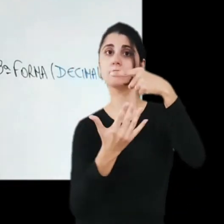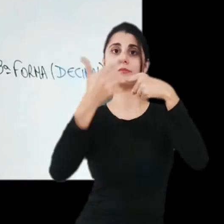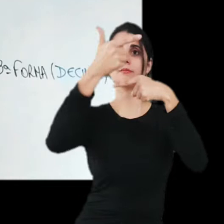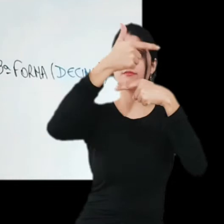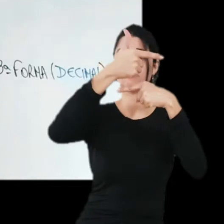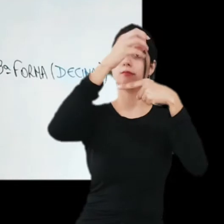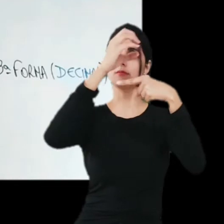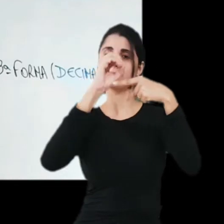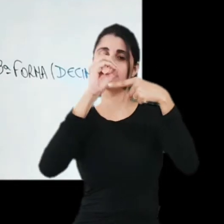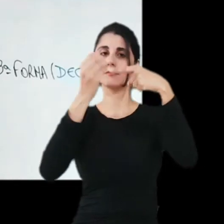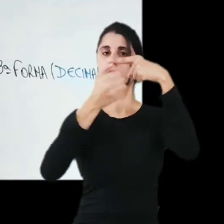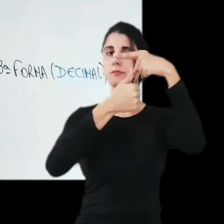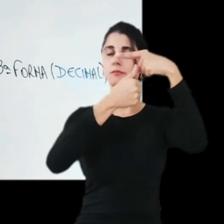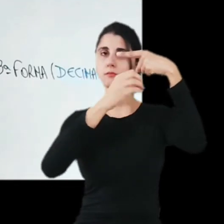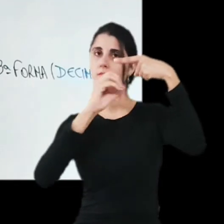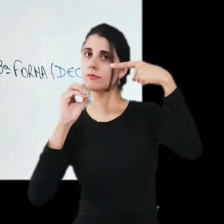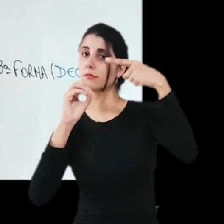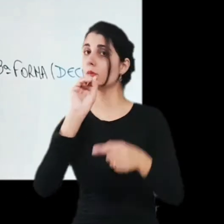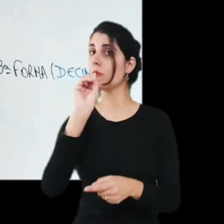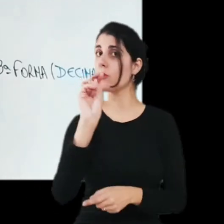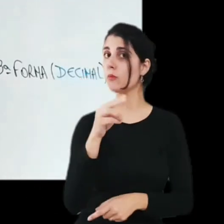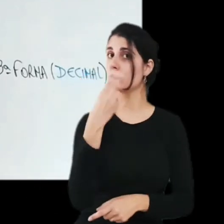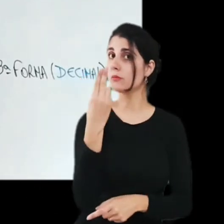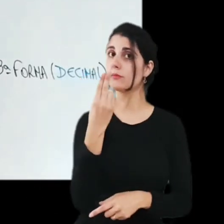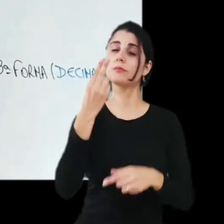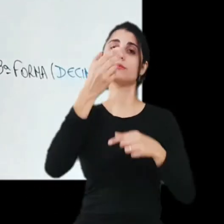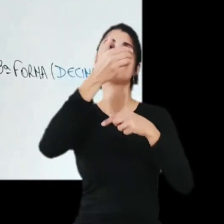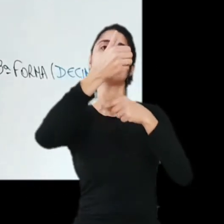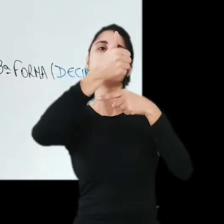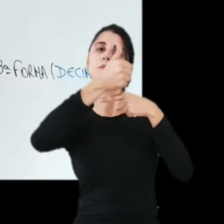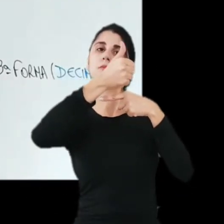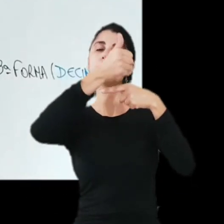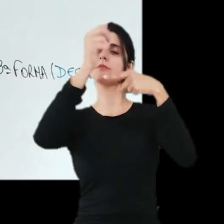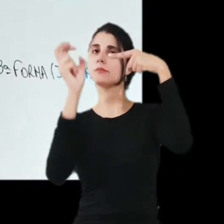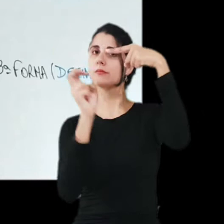20 por 100 ou 1/5.